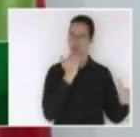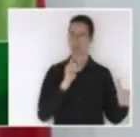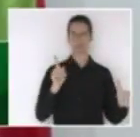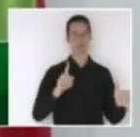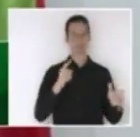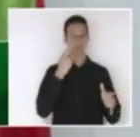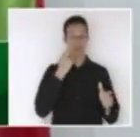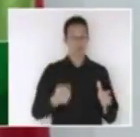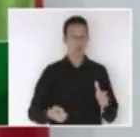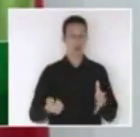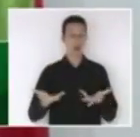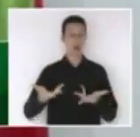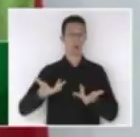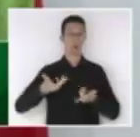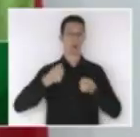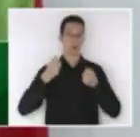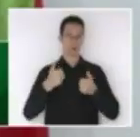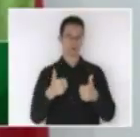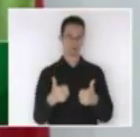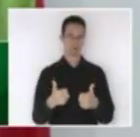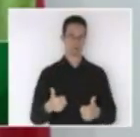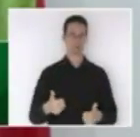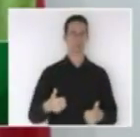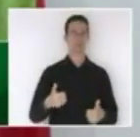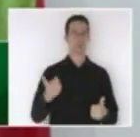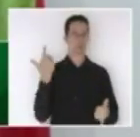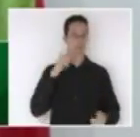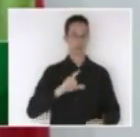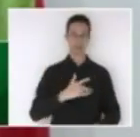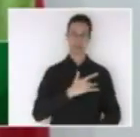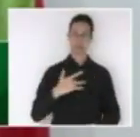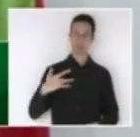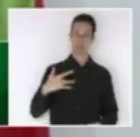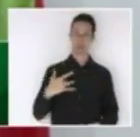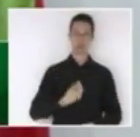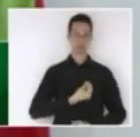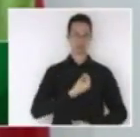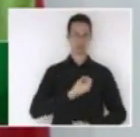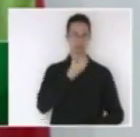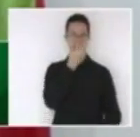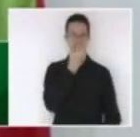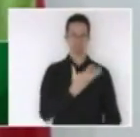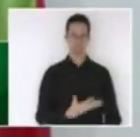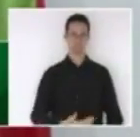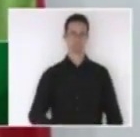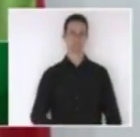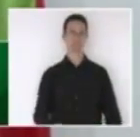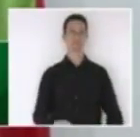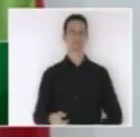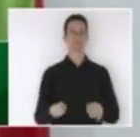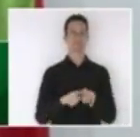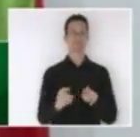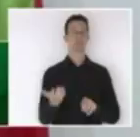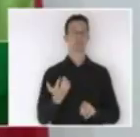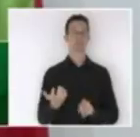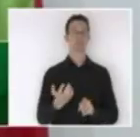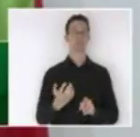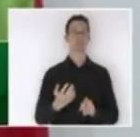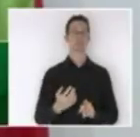vida, saúde e dignidade. Por isso, também registrar o dia de hoje, tão